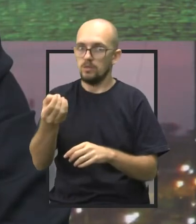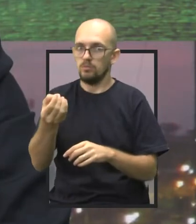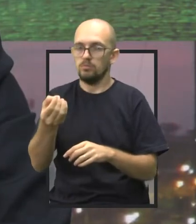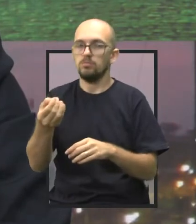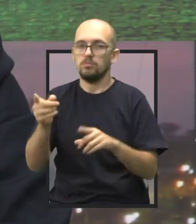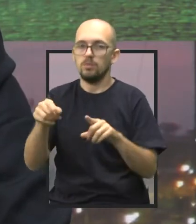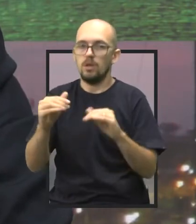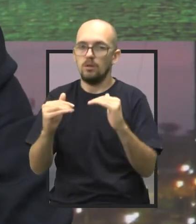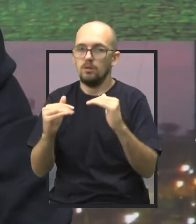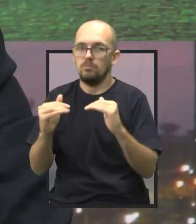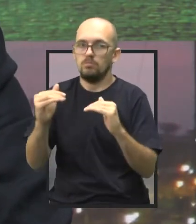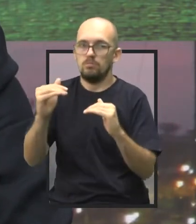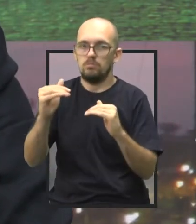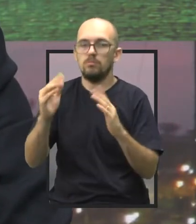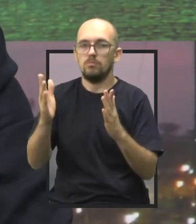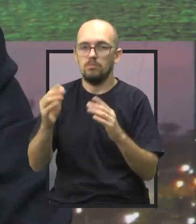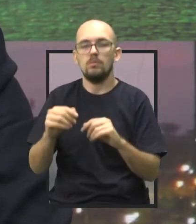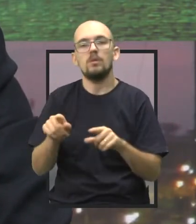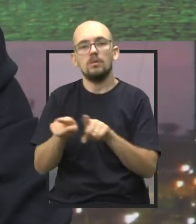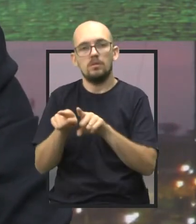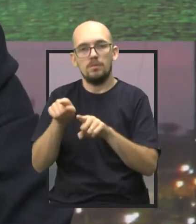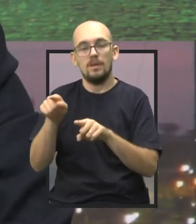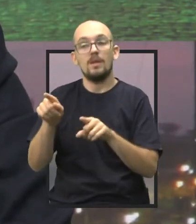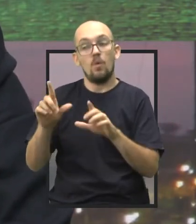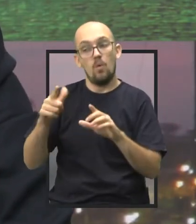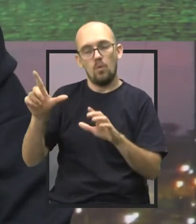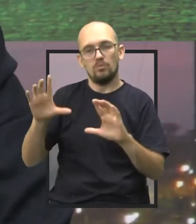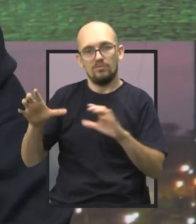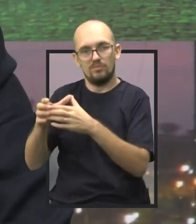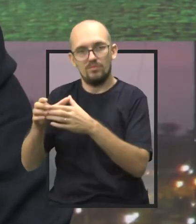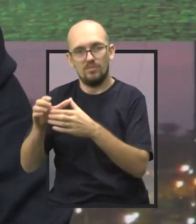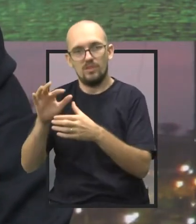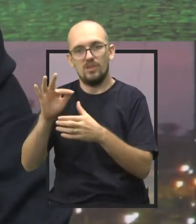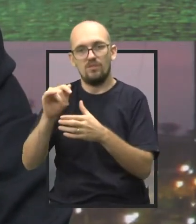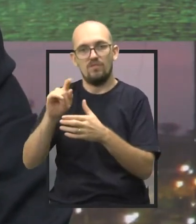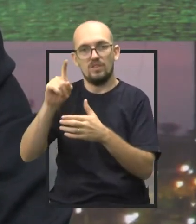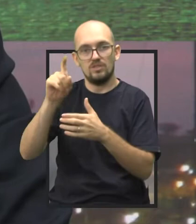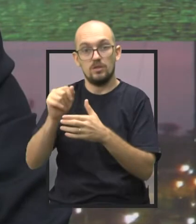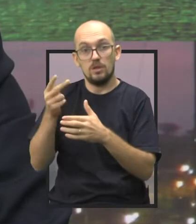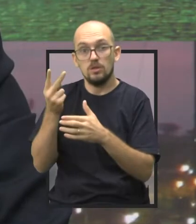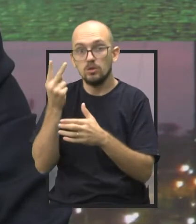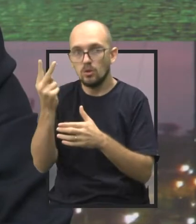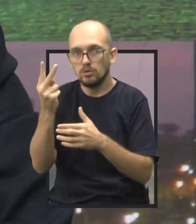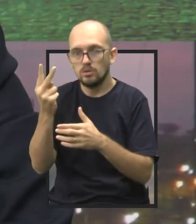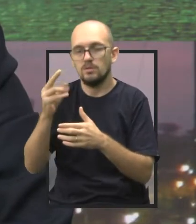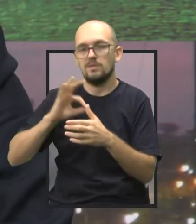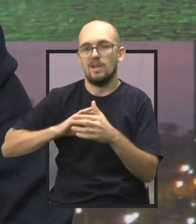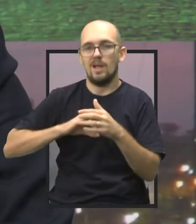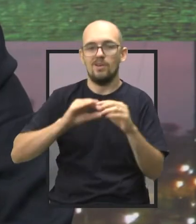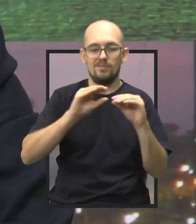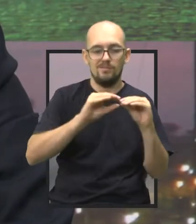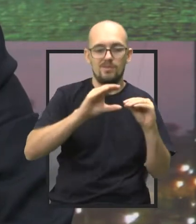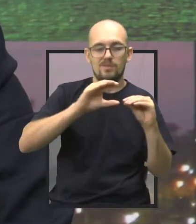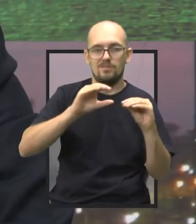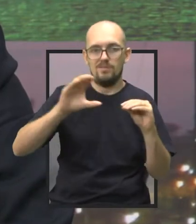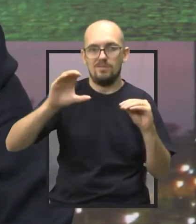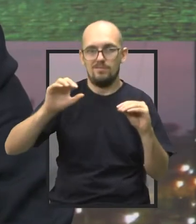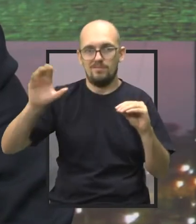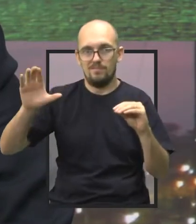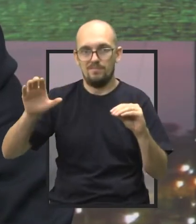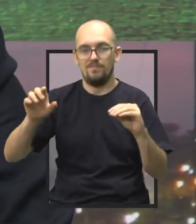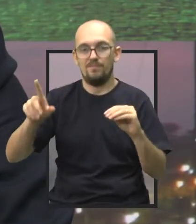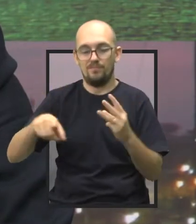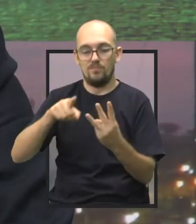social, inclusive o faixa 2 também, todos para a população de baixa renda. A faixa